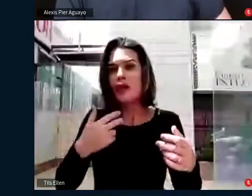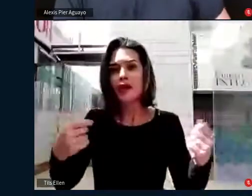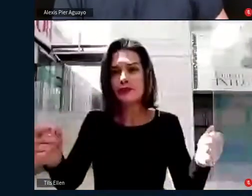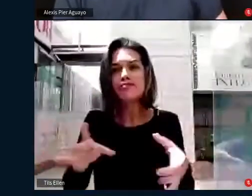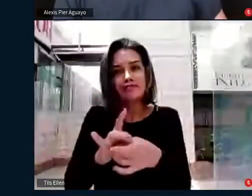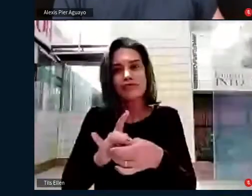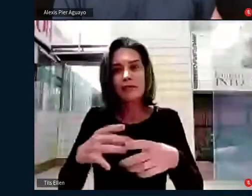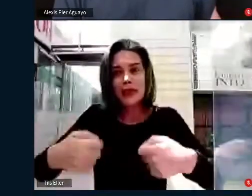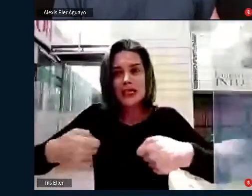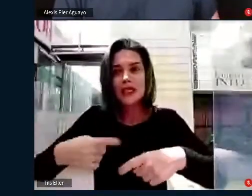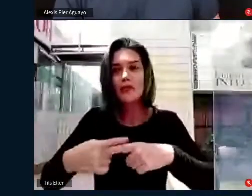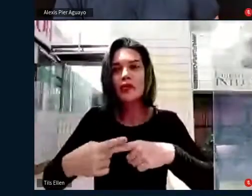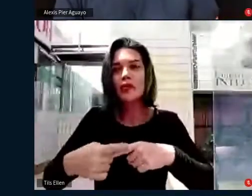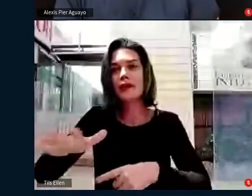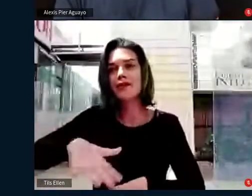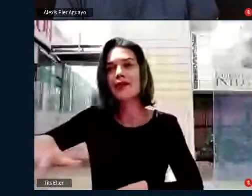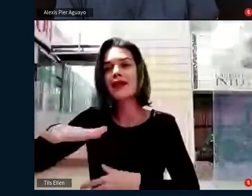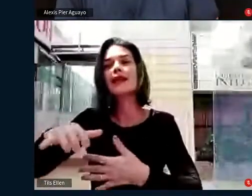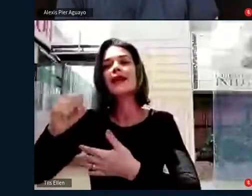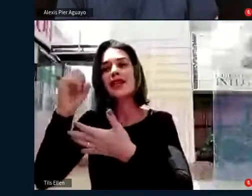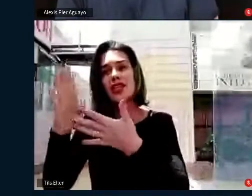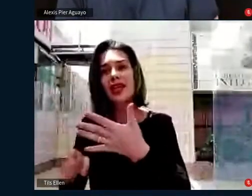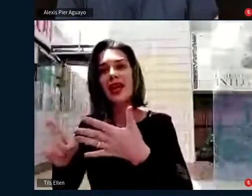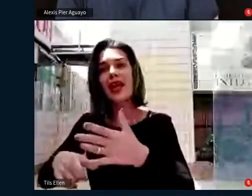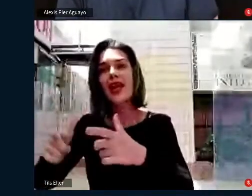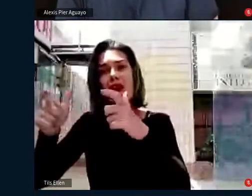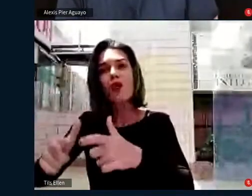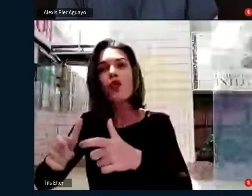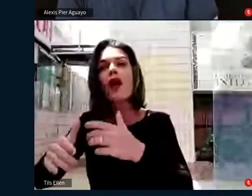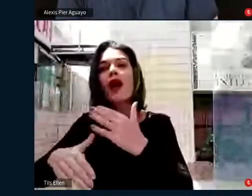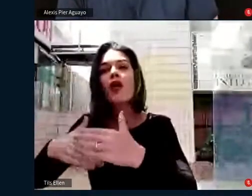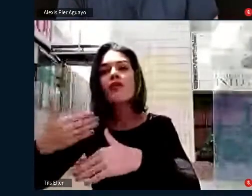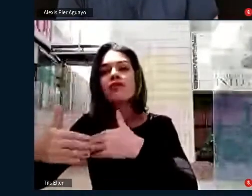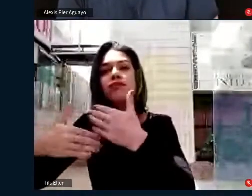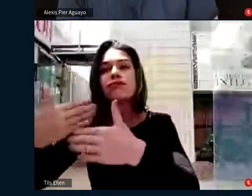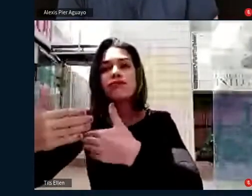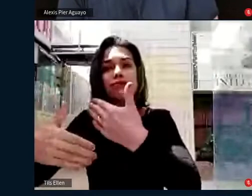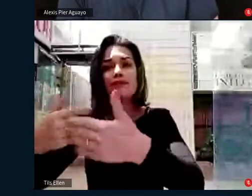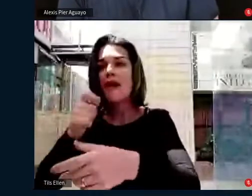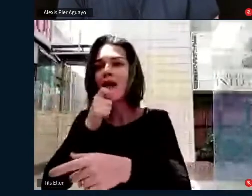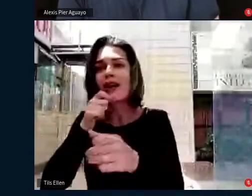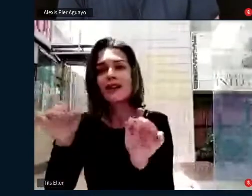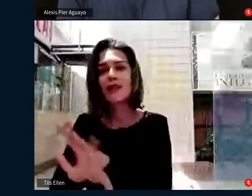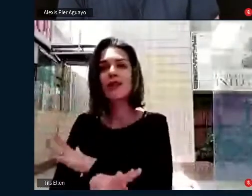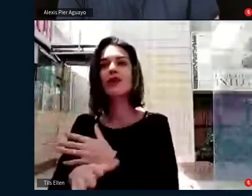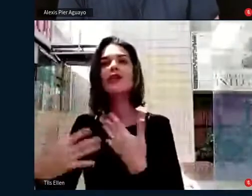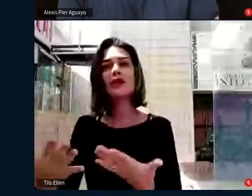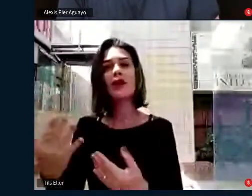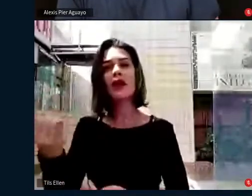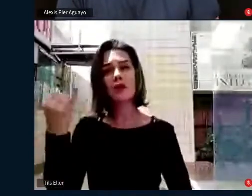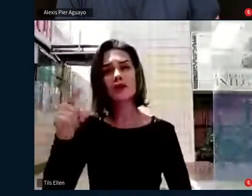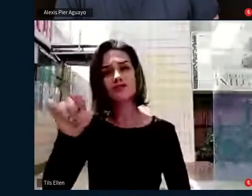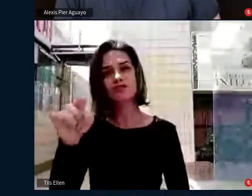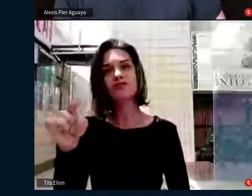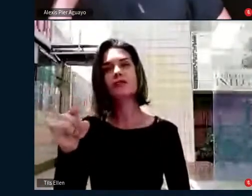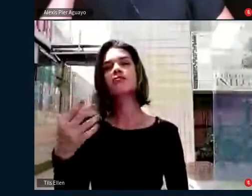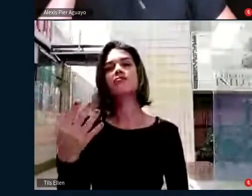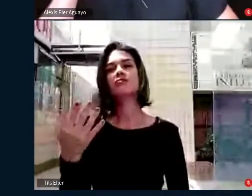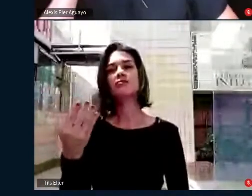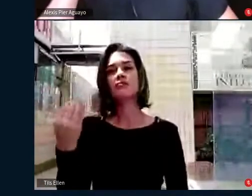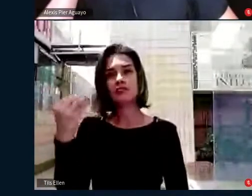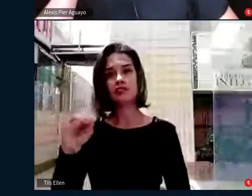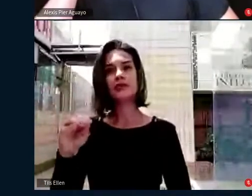porque o nosso campo é um campo em construção. Então, eu acho que isso é um ponto muito positivo.